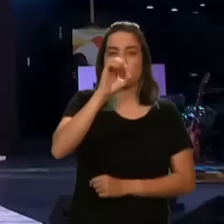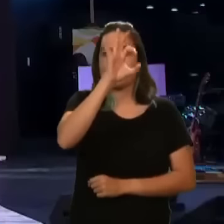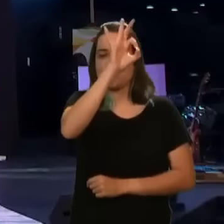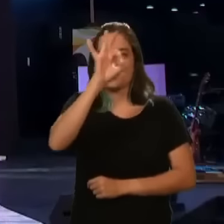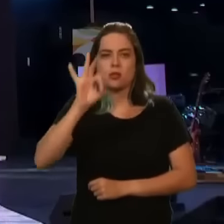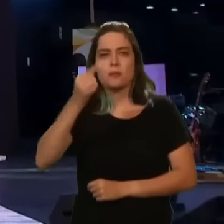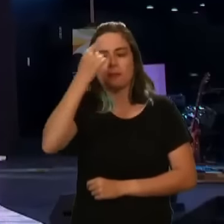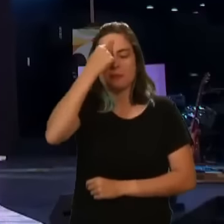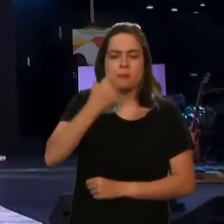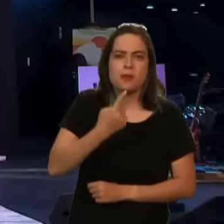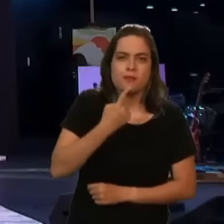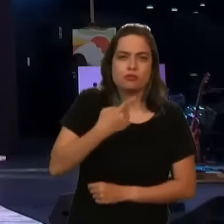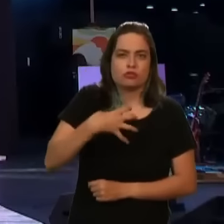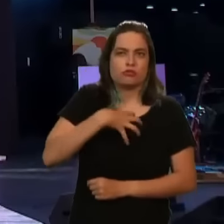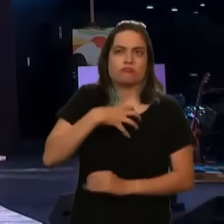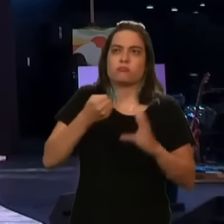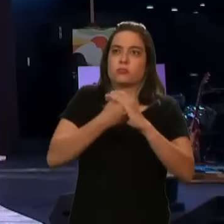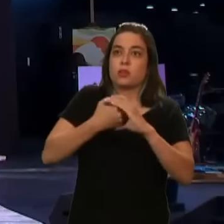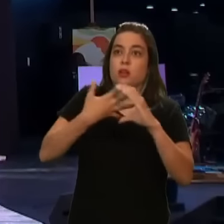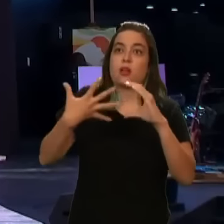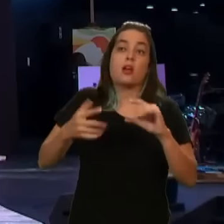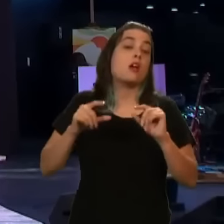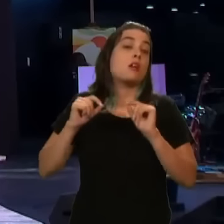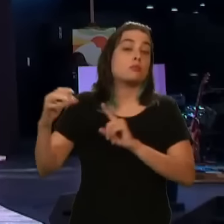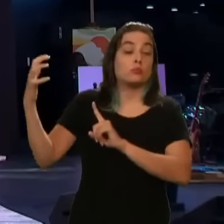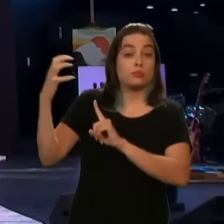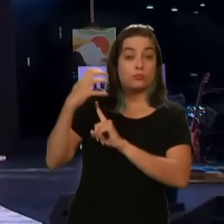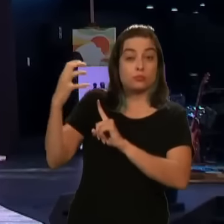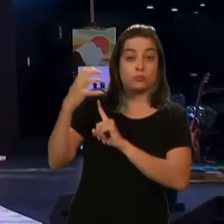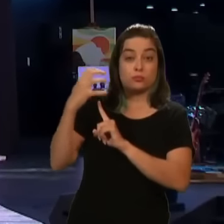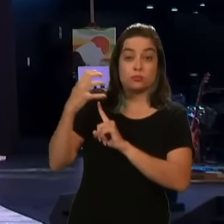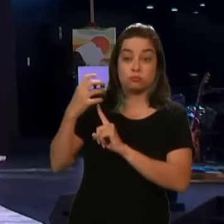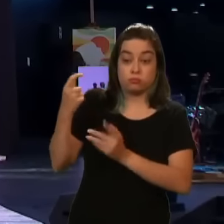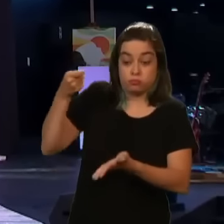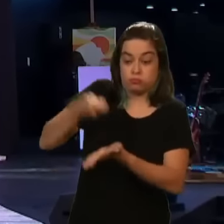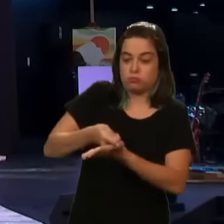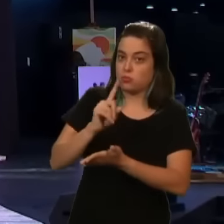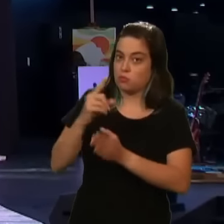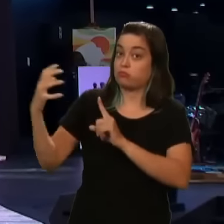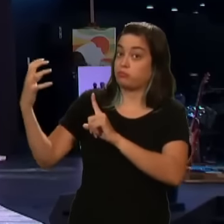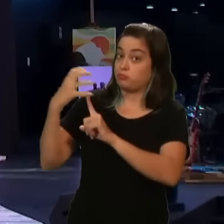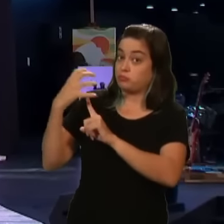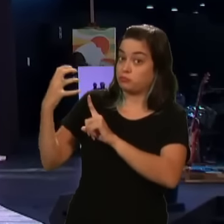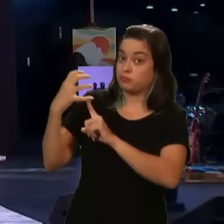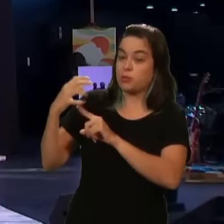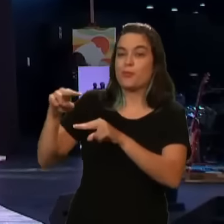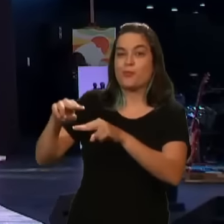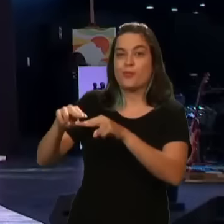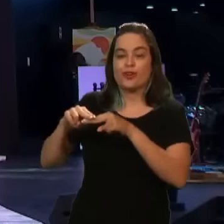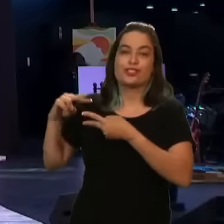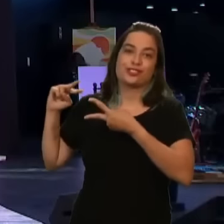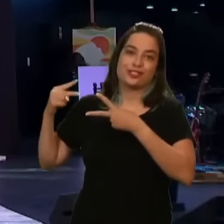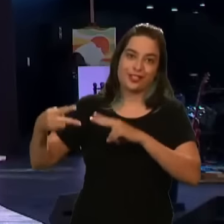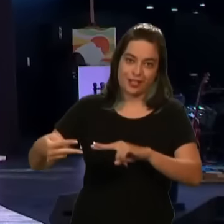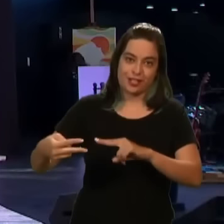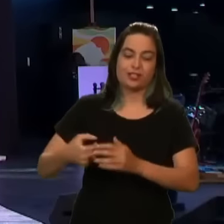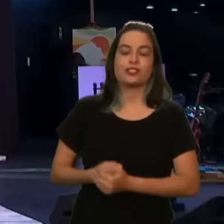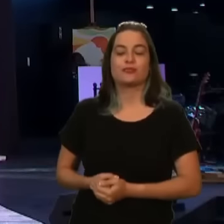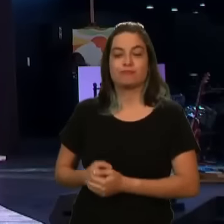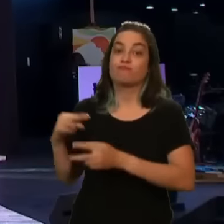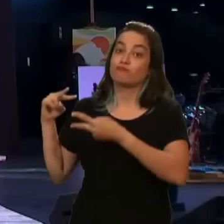e características são influenciadas, não determinadas, pela genética, a nossa